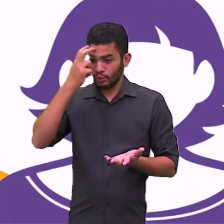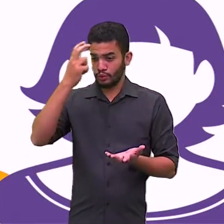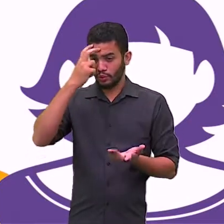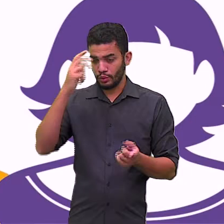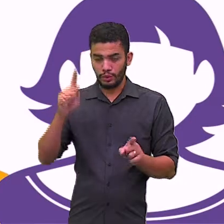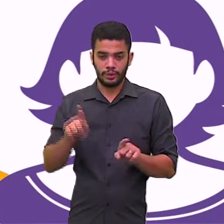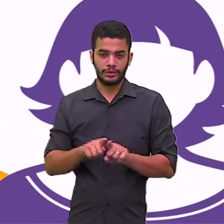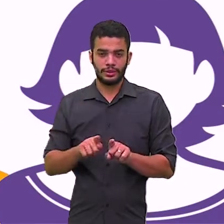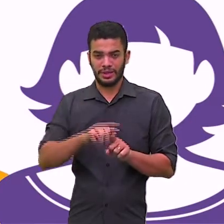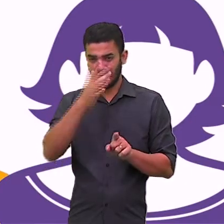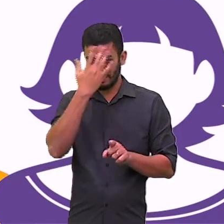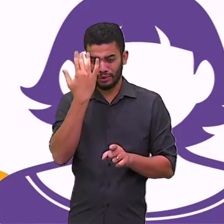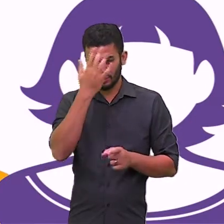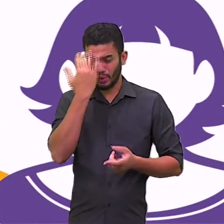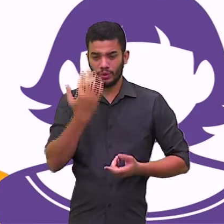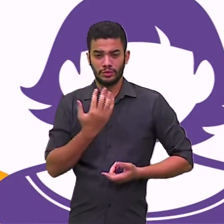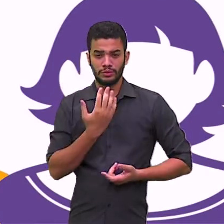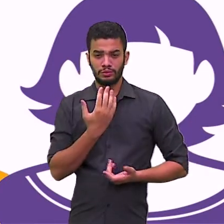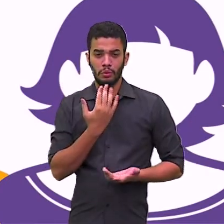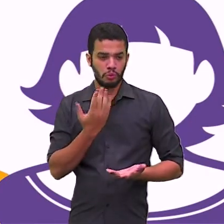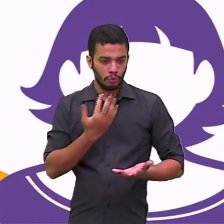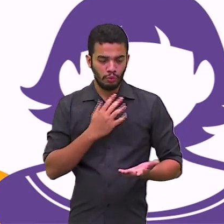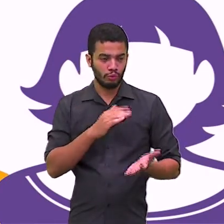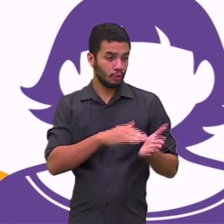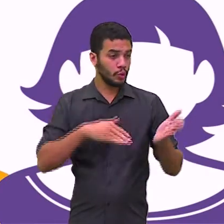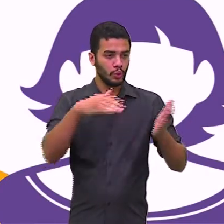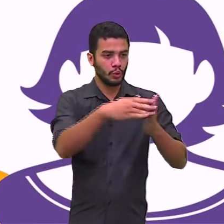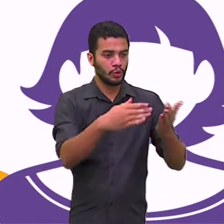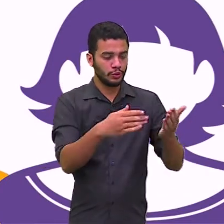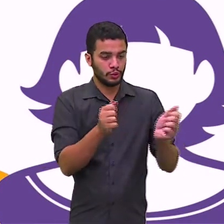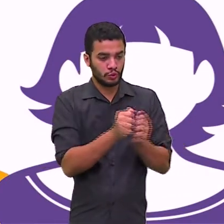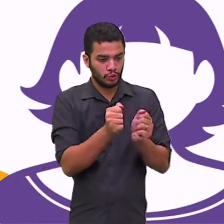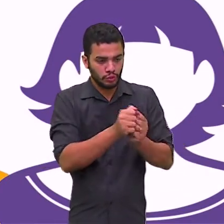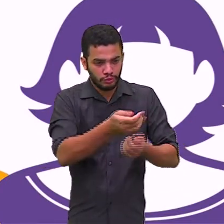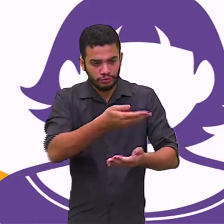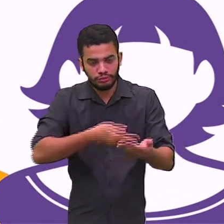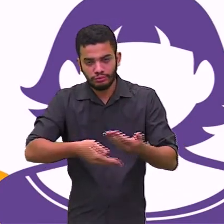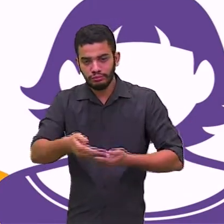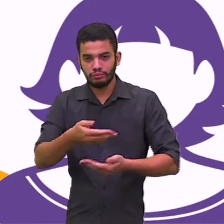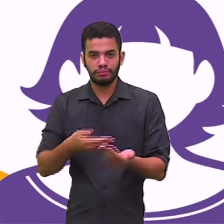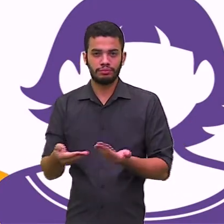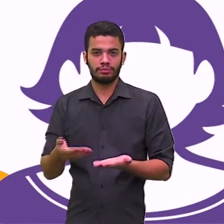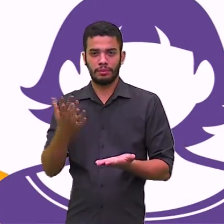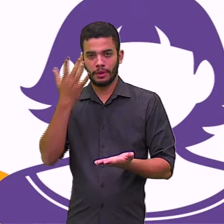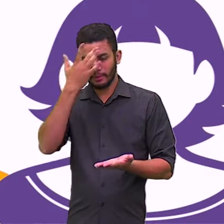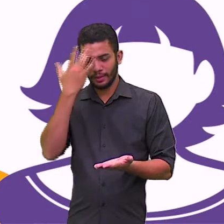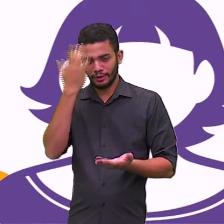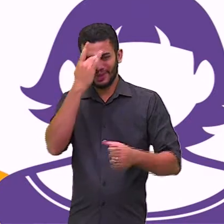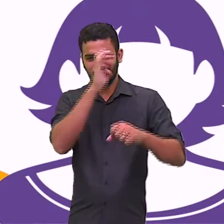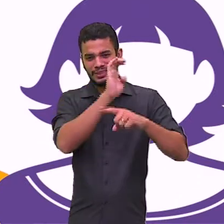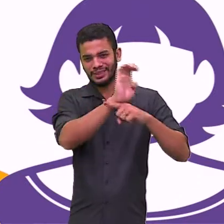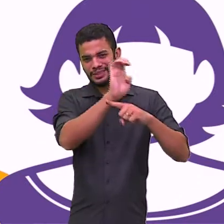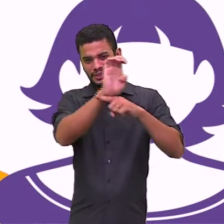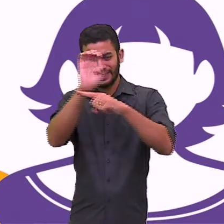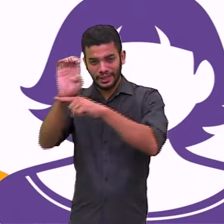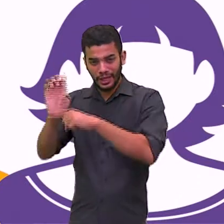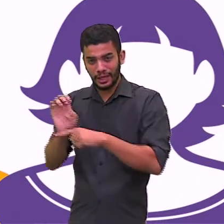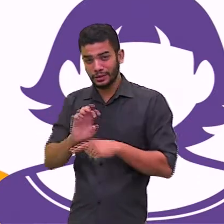brasileiros, mineiros e valadarenses. Então, nós